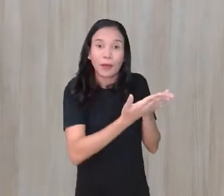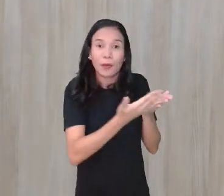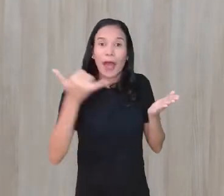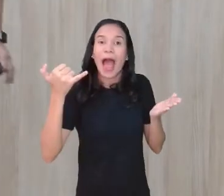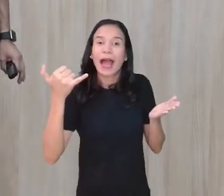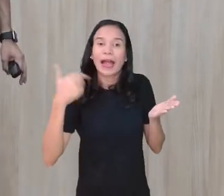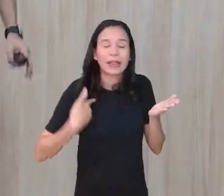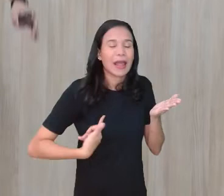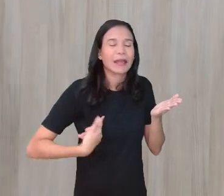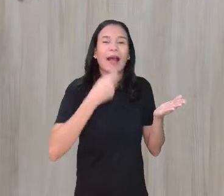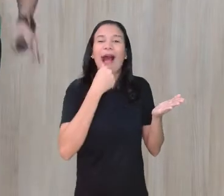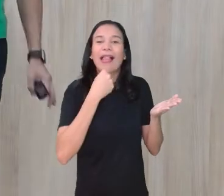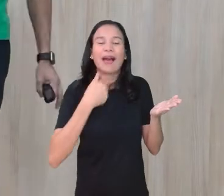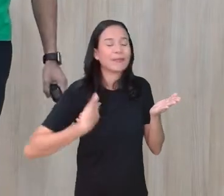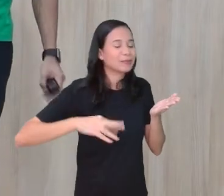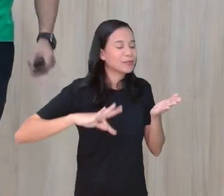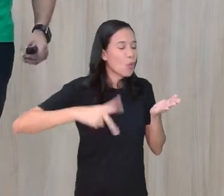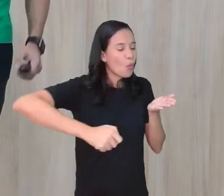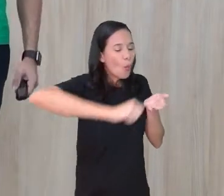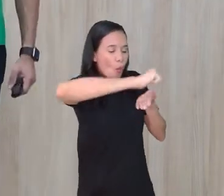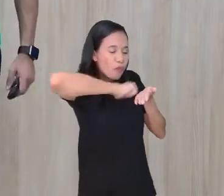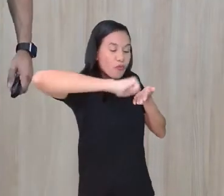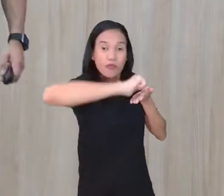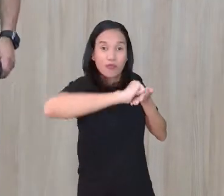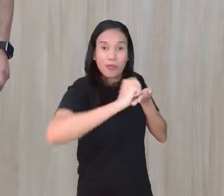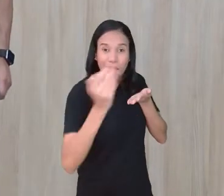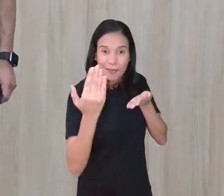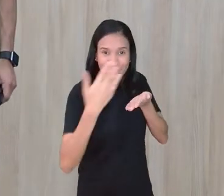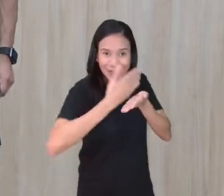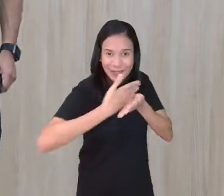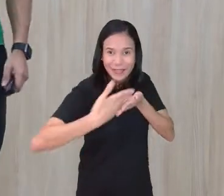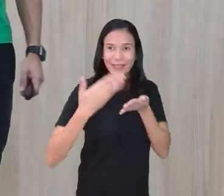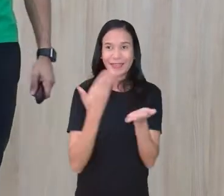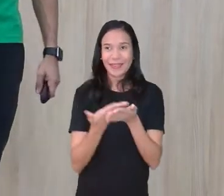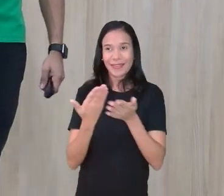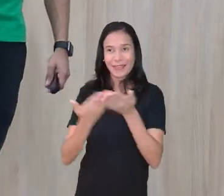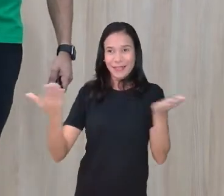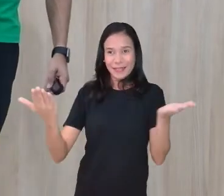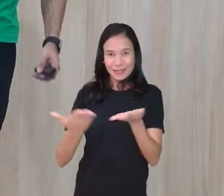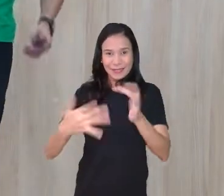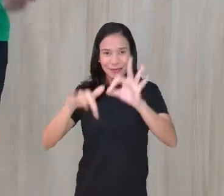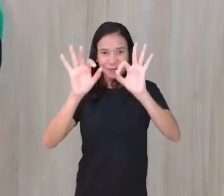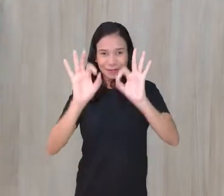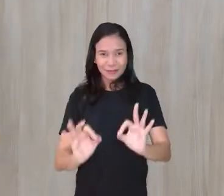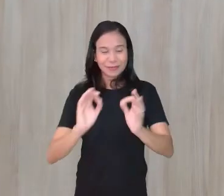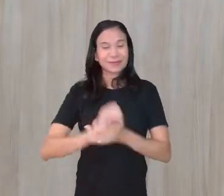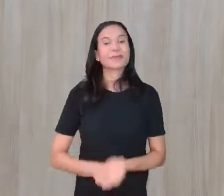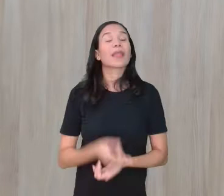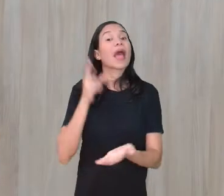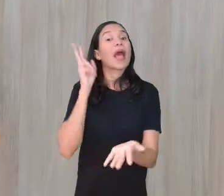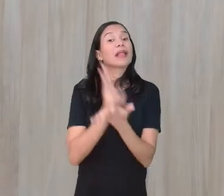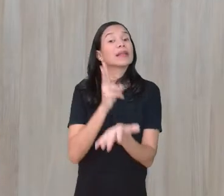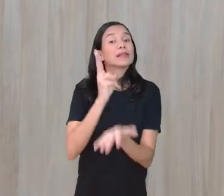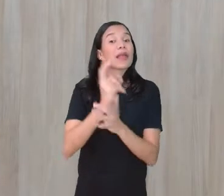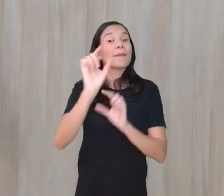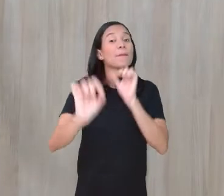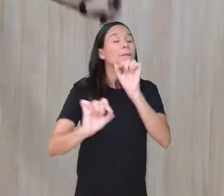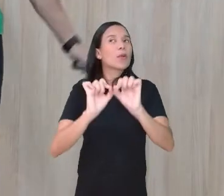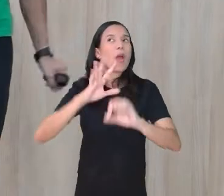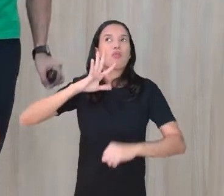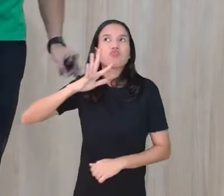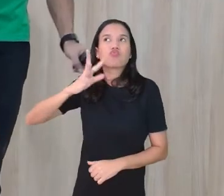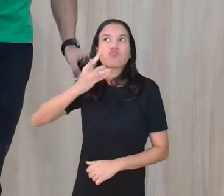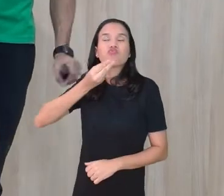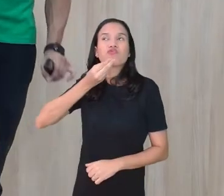caneta, seu lápis, a sua borrachinha e vamos começar a nossa aula de hoje, certo? Sempre trazendo a ideia do